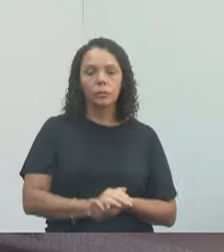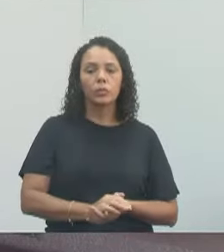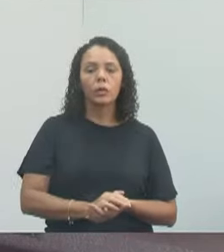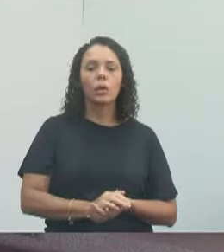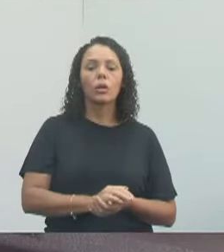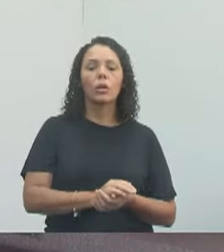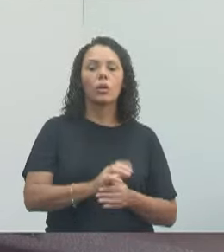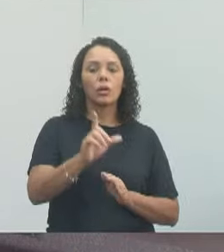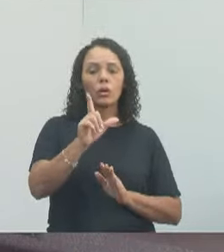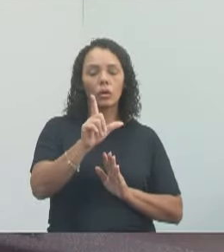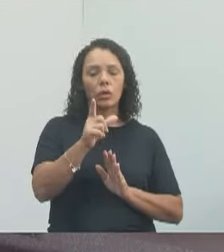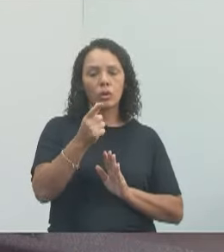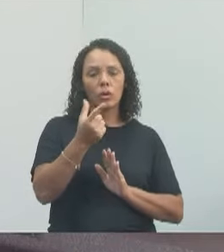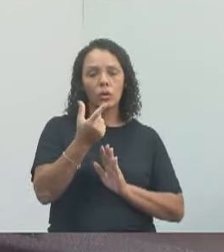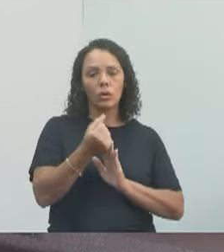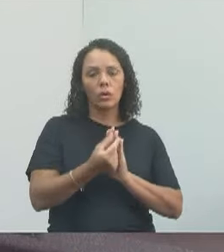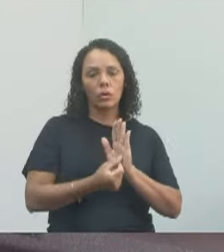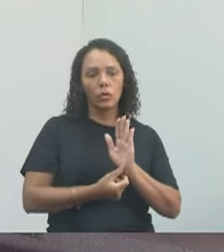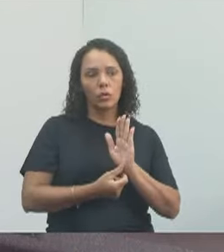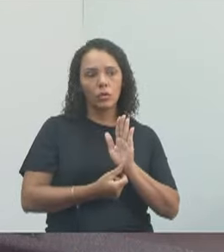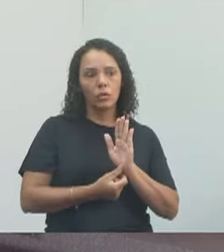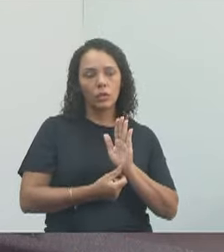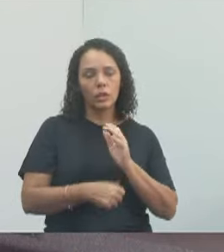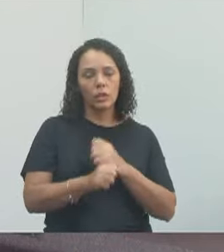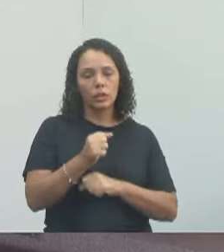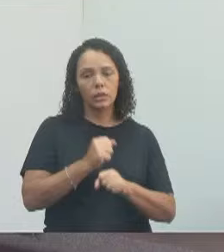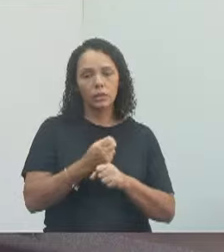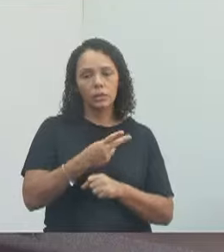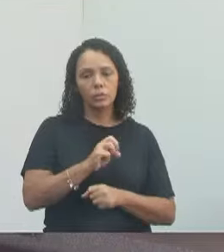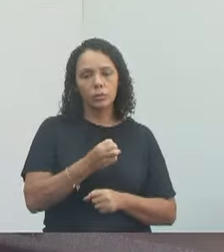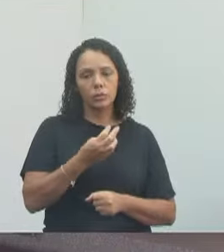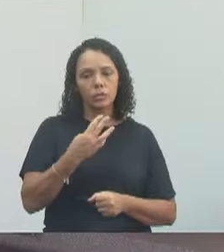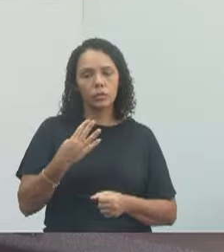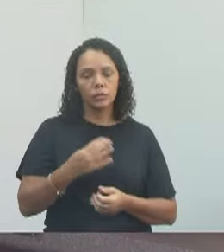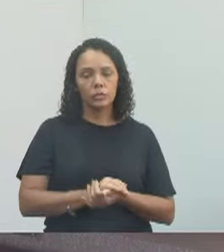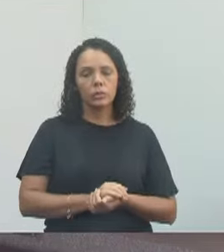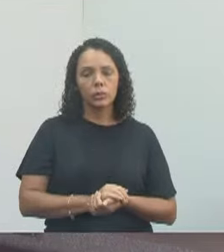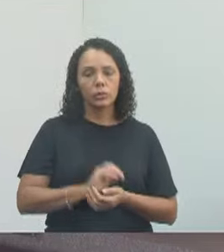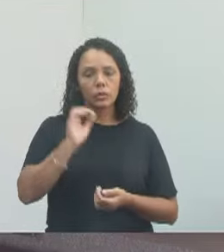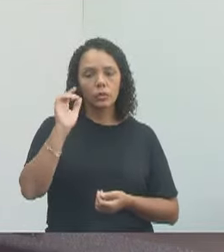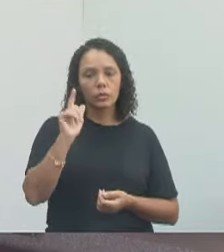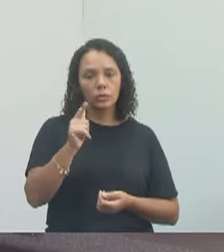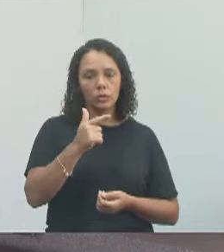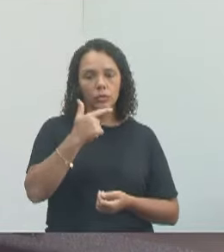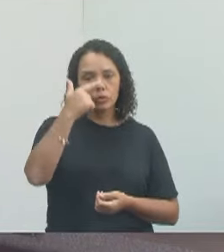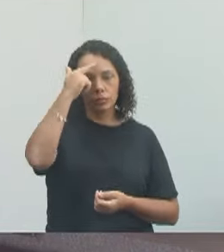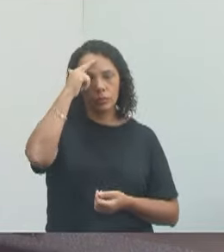Edgar S 10.000 hernand Barreto 00.000 Luiz Flávio